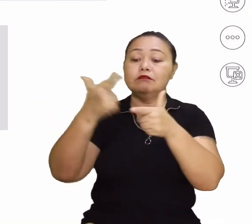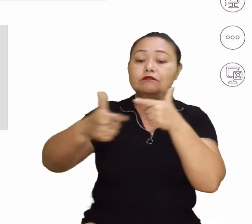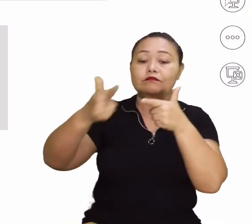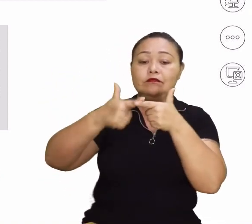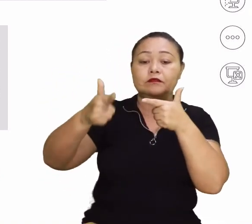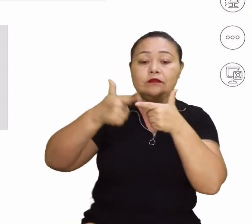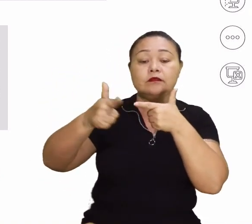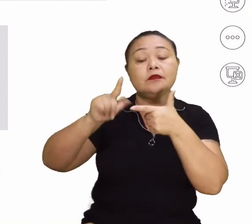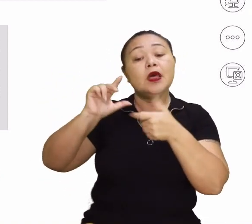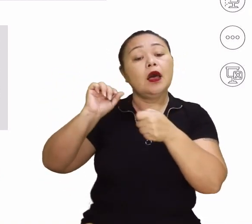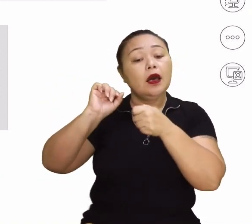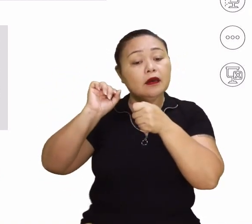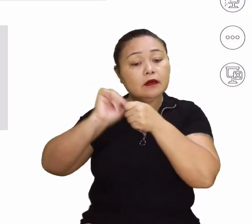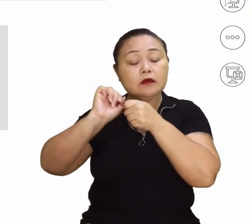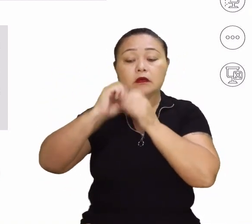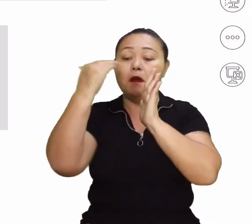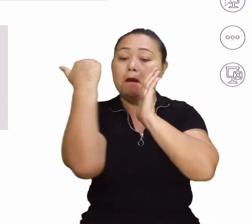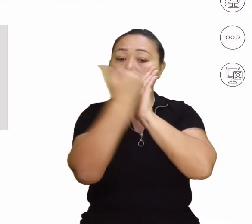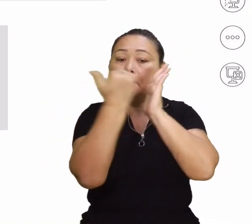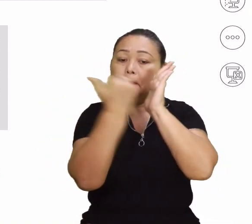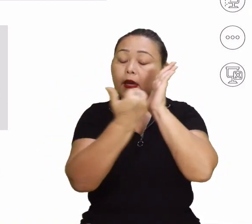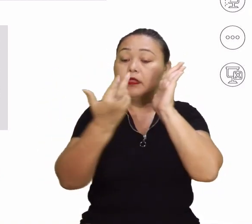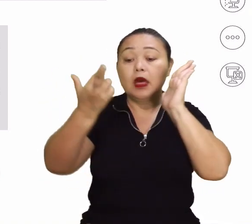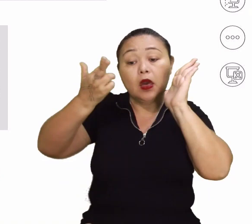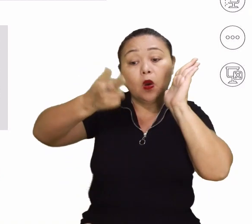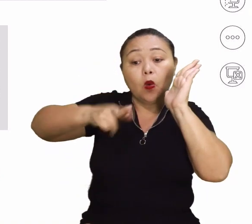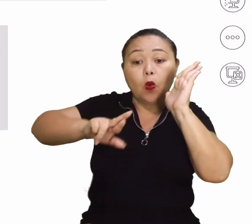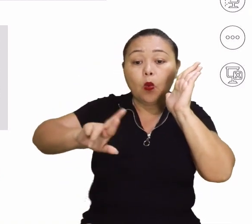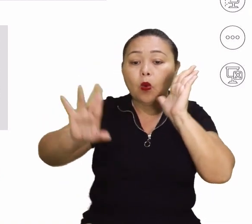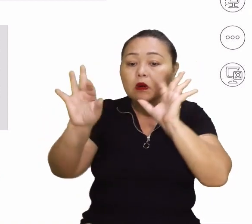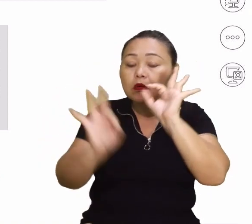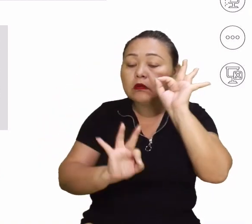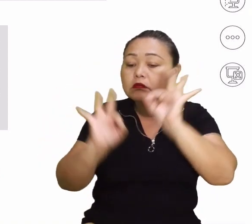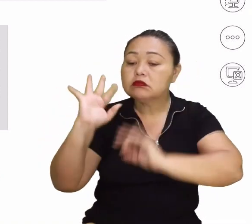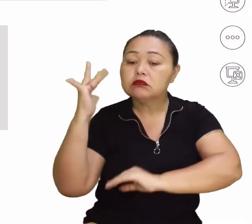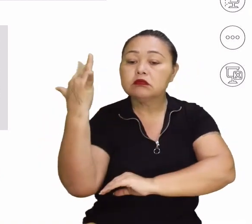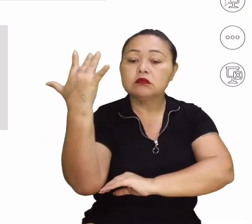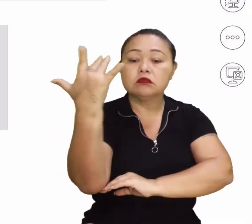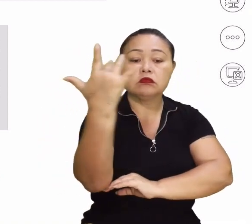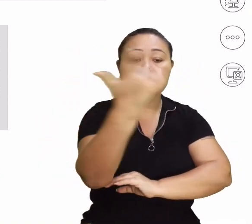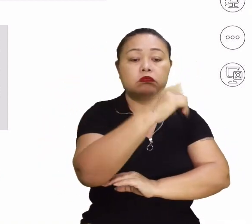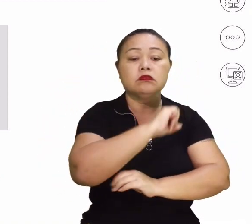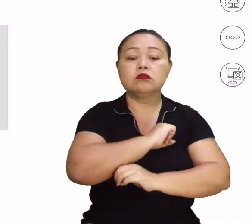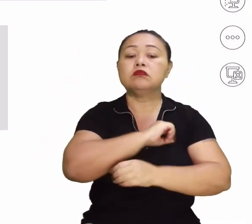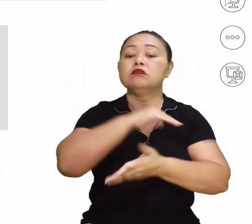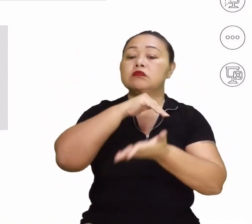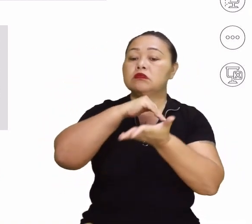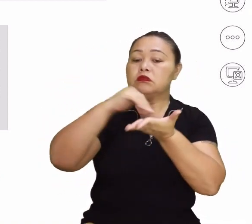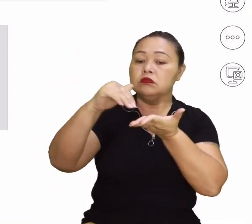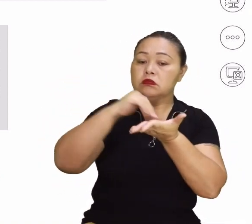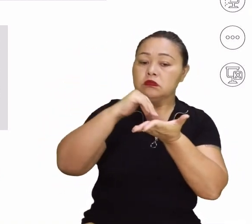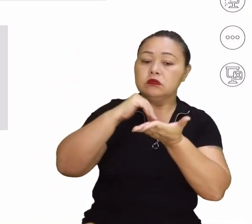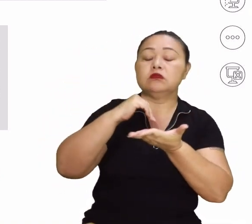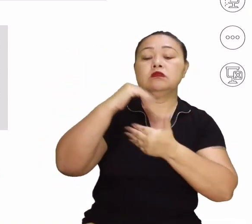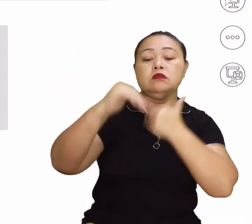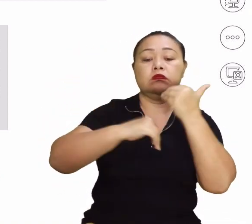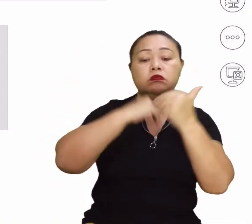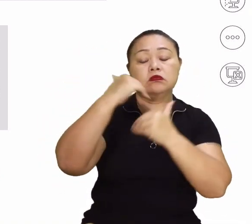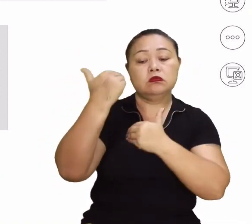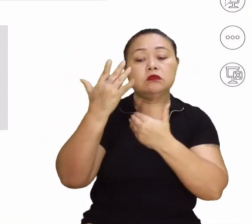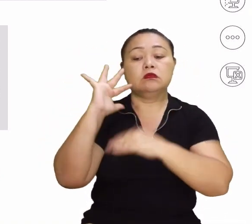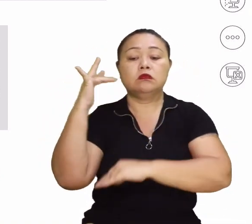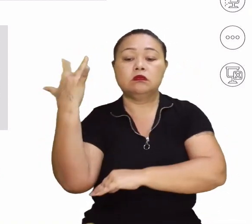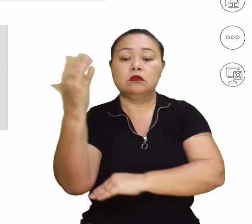de recuperação ambiental, acertados com a Secretaria de Desenvolvimento